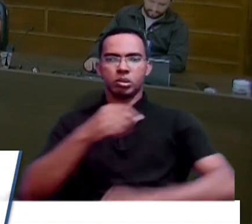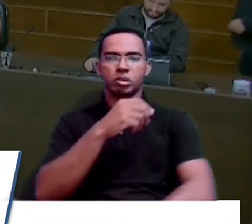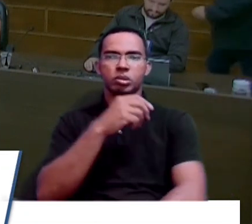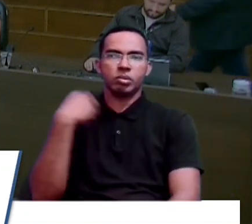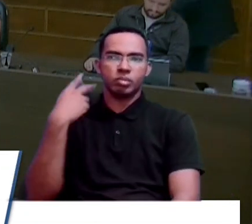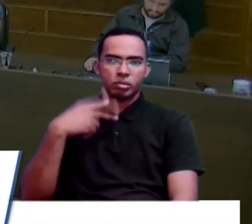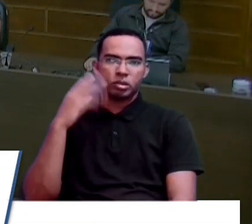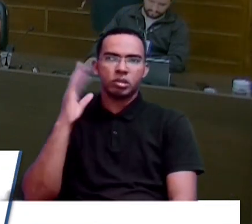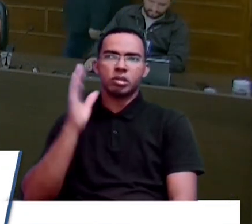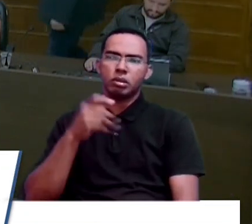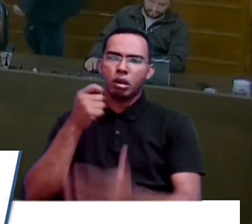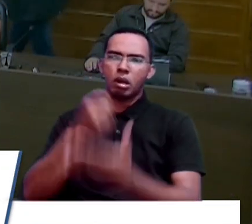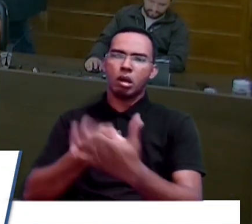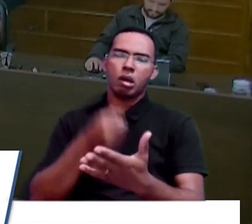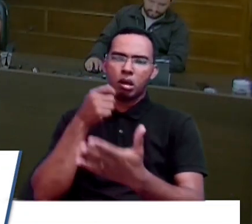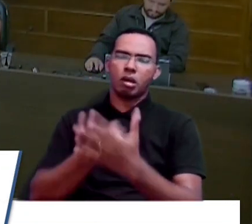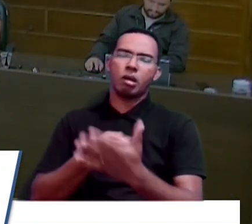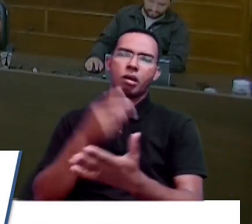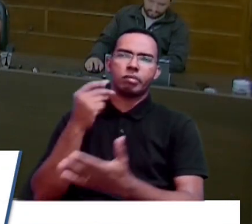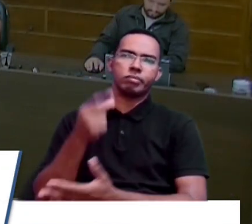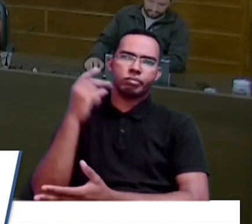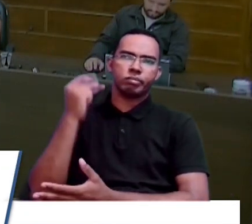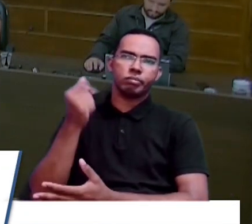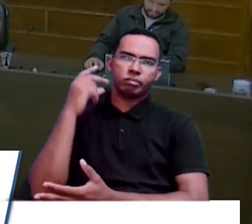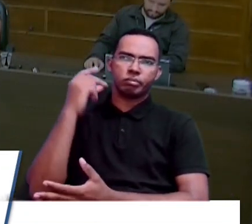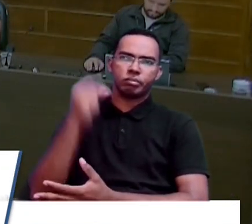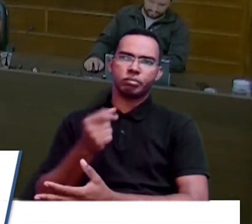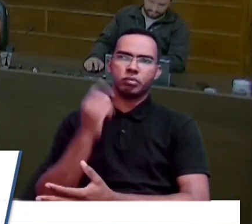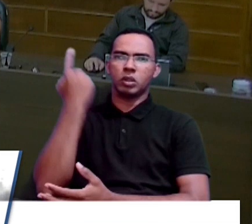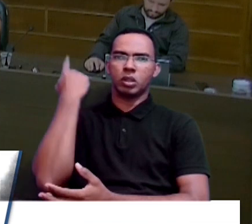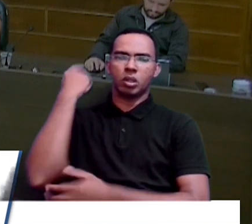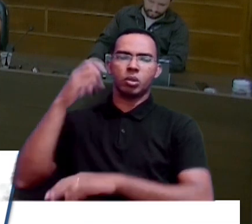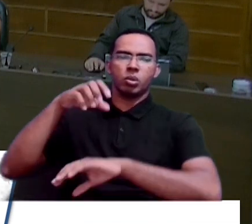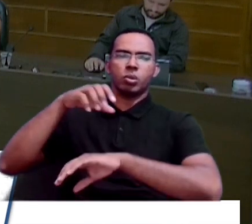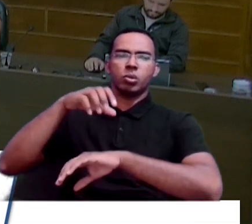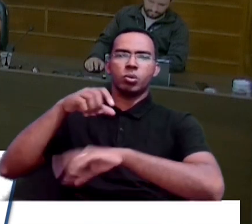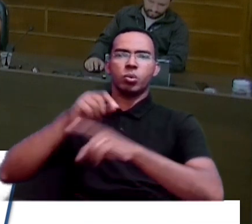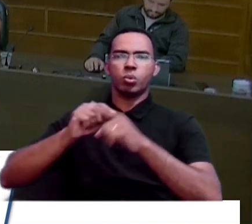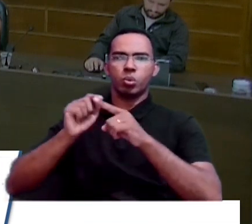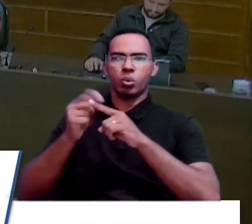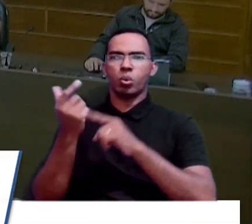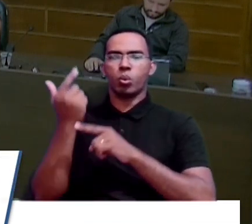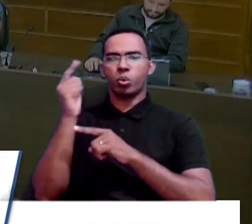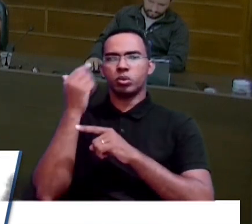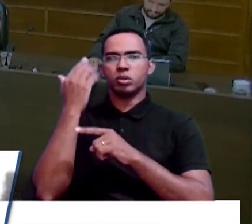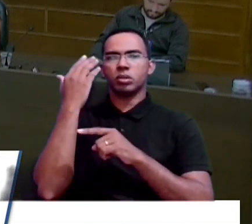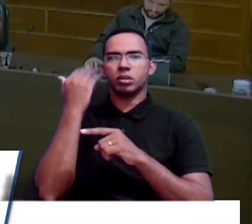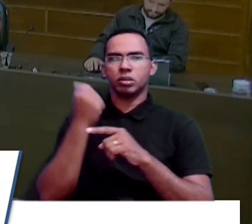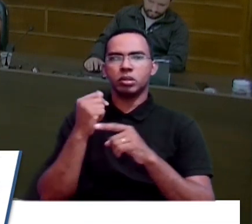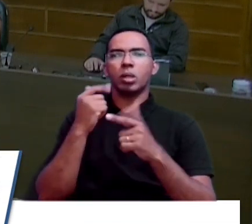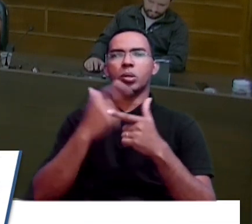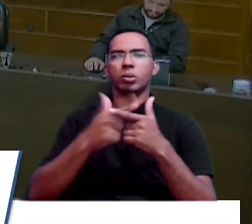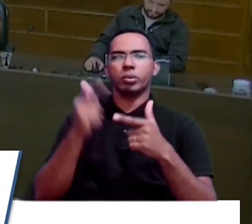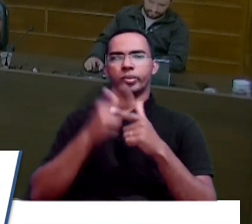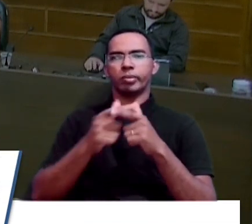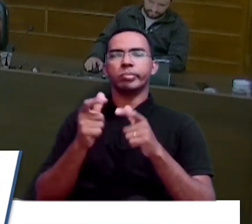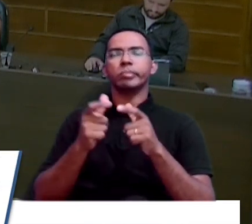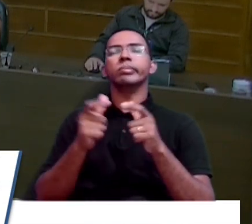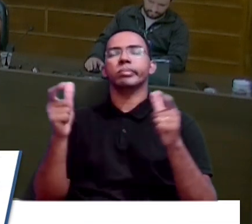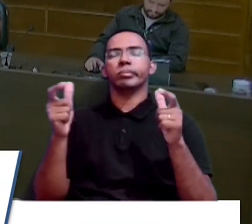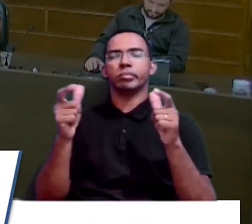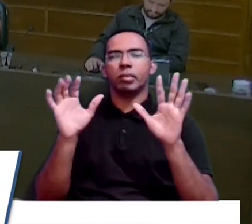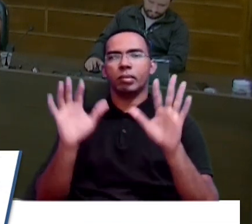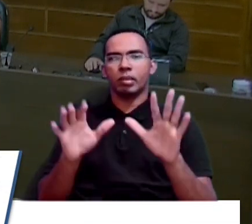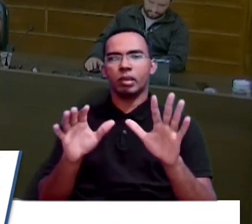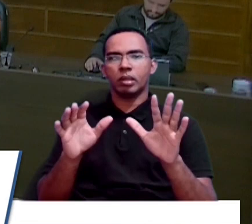vem cobrando há bastante tempo, desde quando era lá do outro lado, no outro bairro. A gente sabe que o problema já existe há um bom tempo. E unir força,